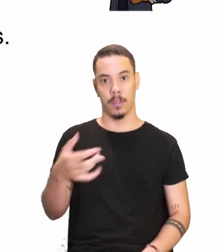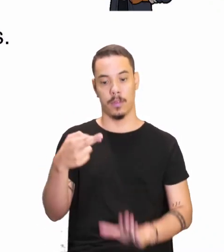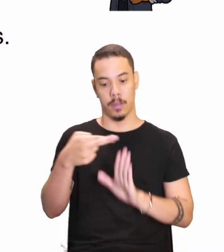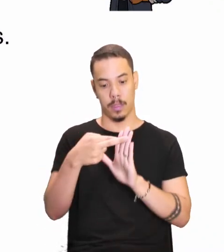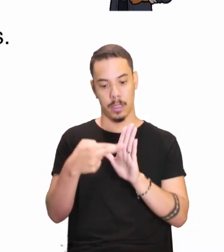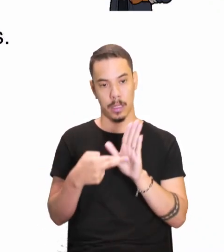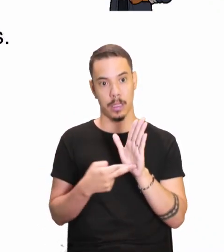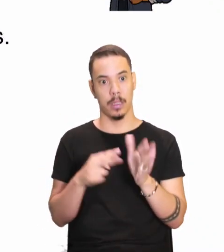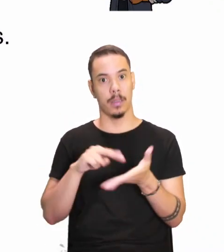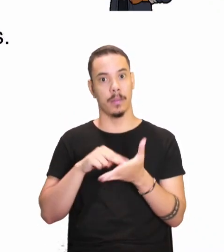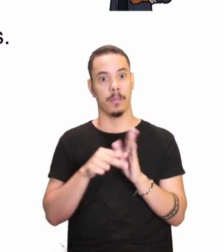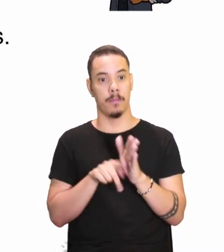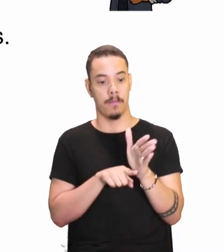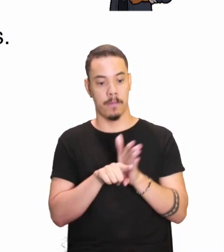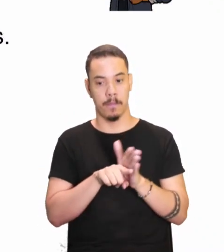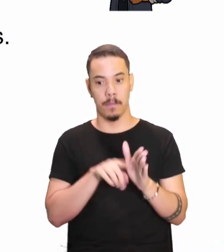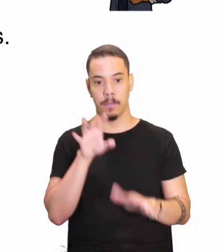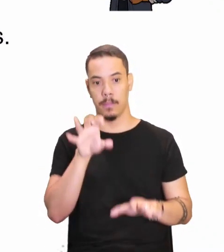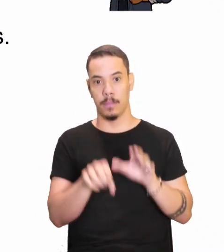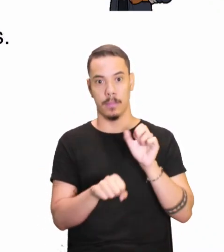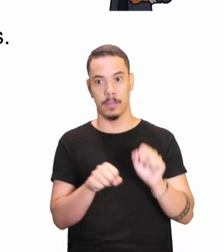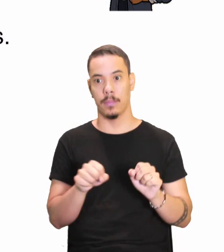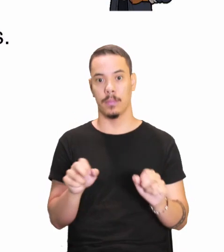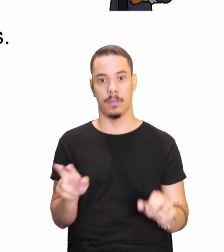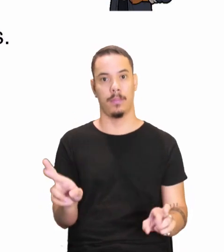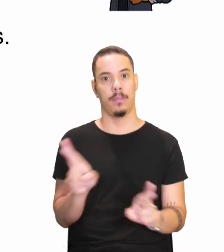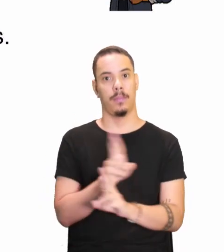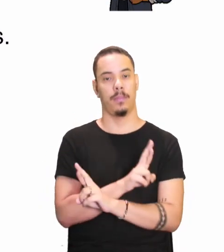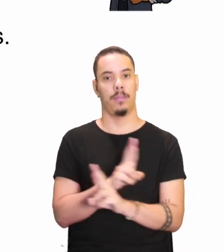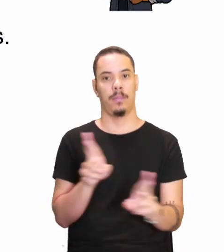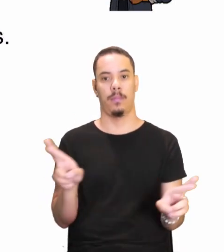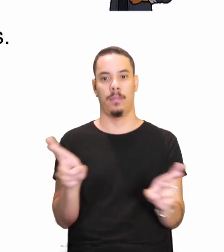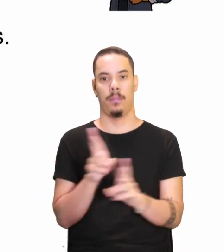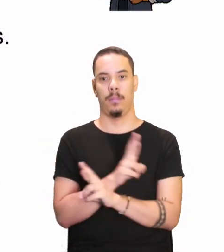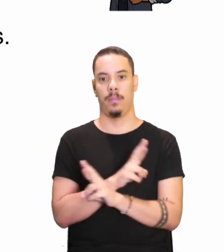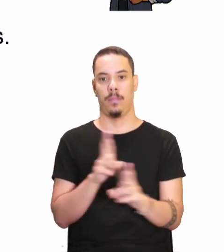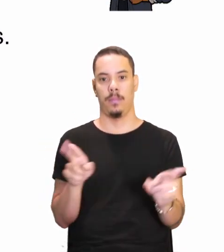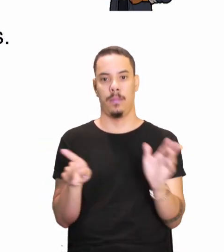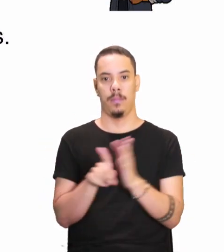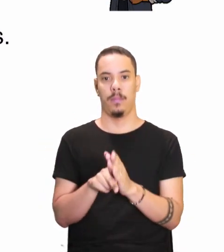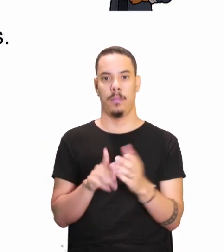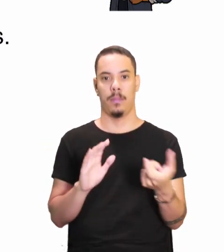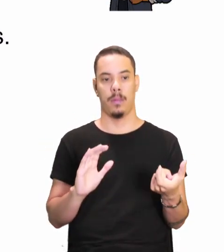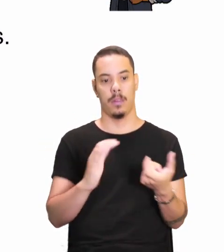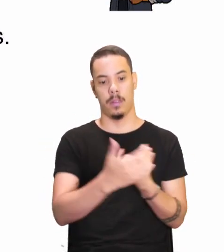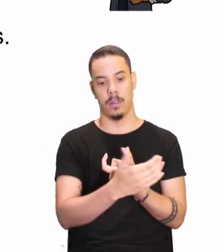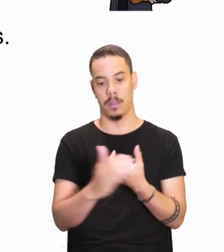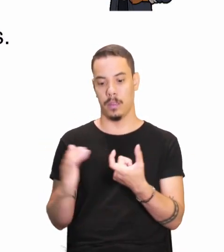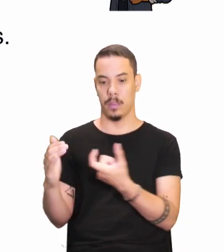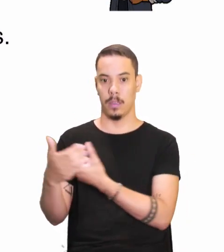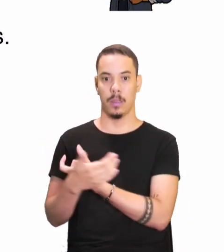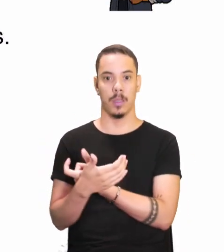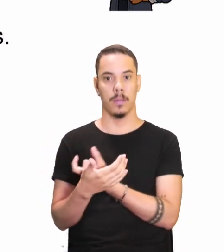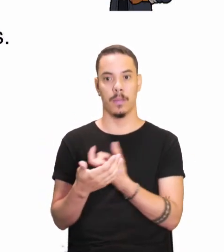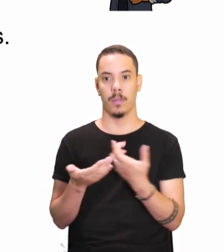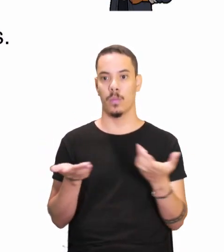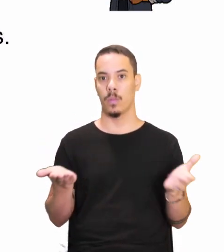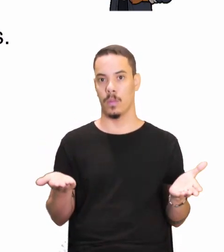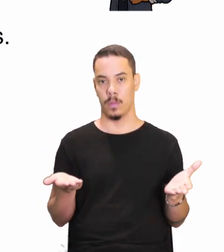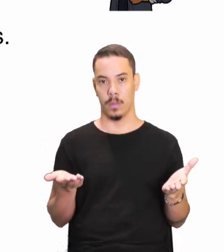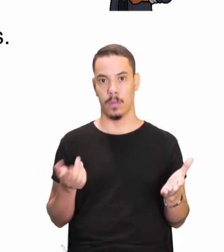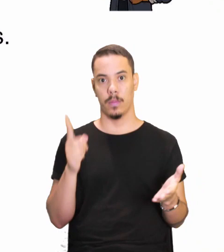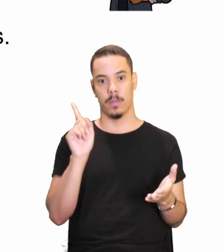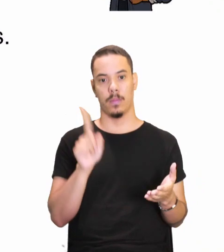é investigar o quê? As relações entre os termos. Quem são esses termos?